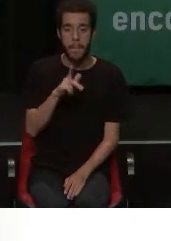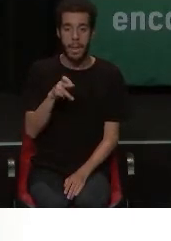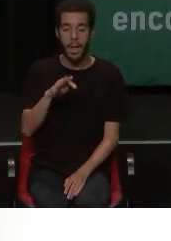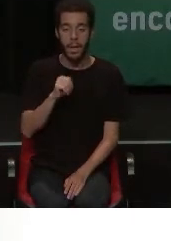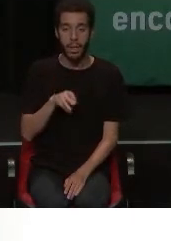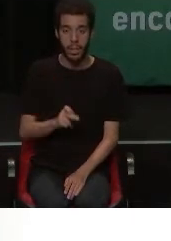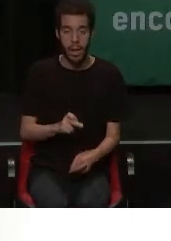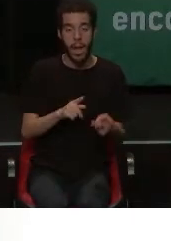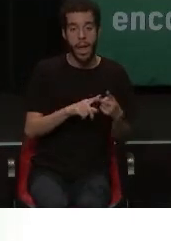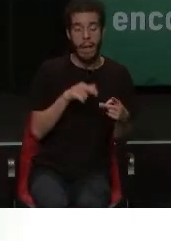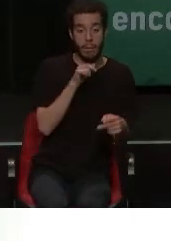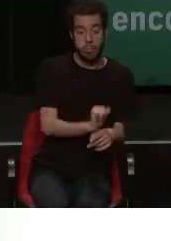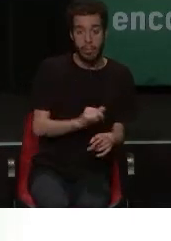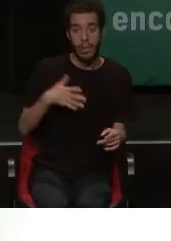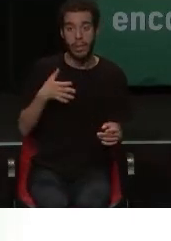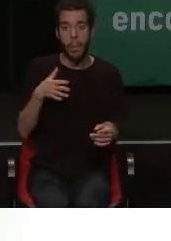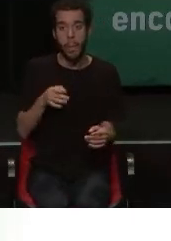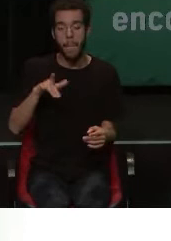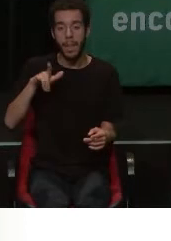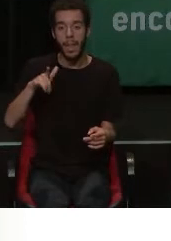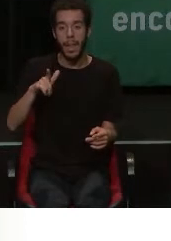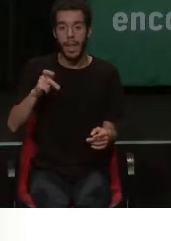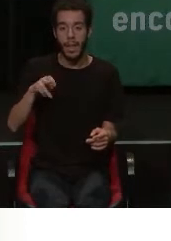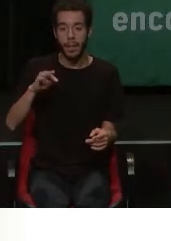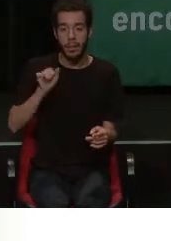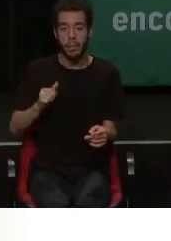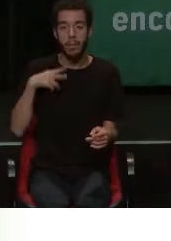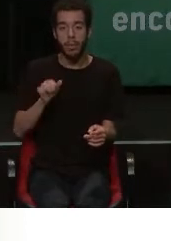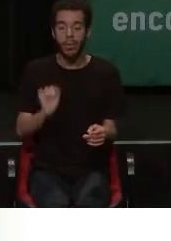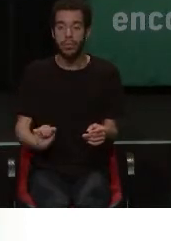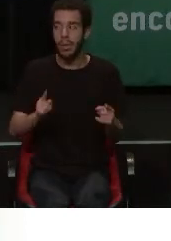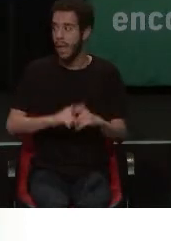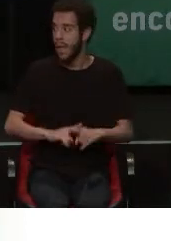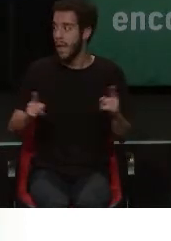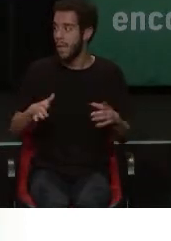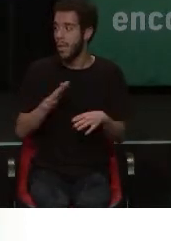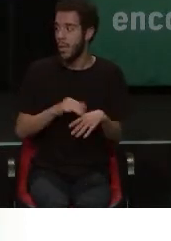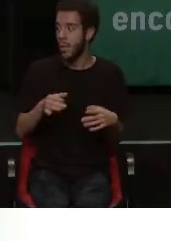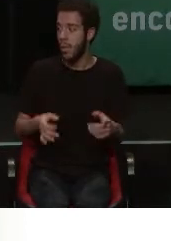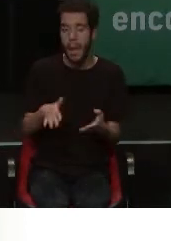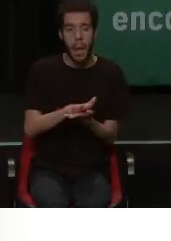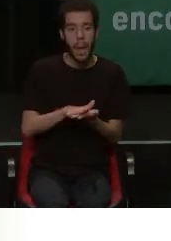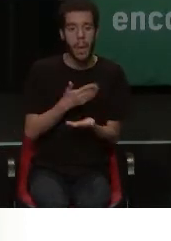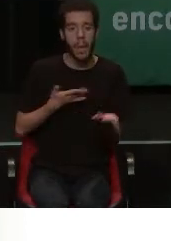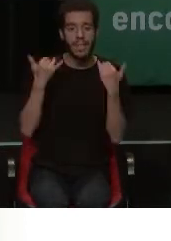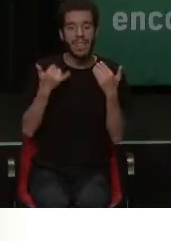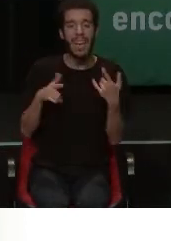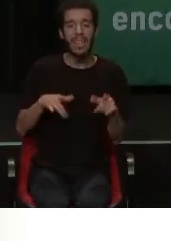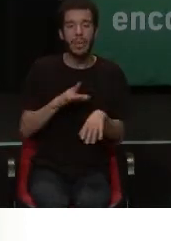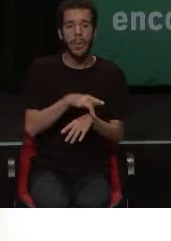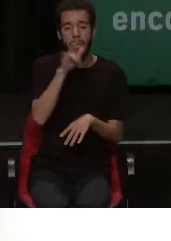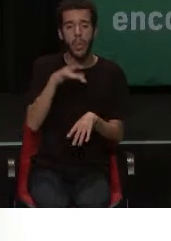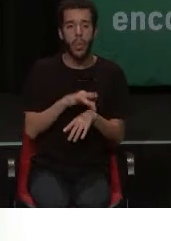um plasmídio português, porque o que está na base de dados é um plasmídio que foi isolado de um doente em França, um doente